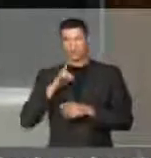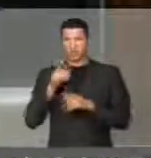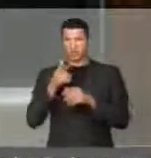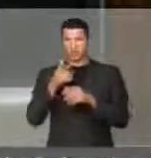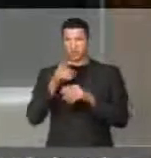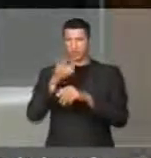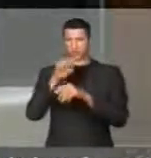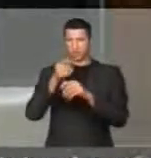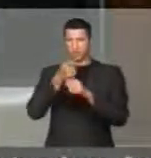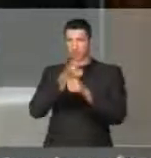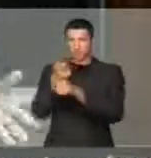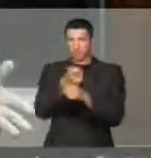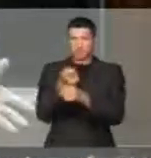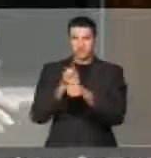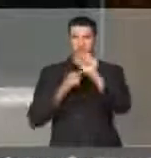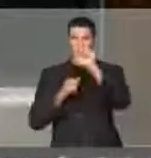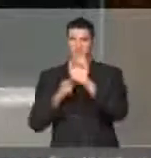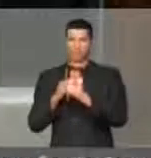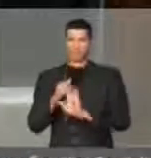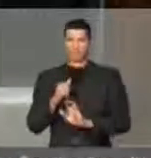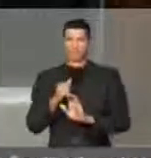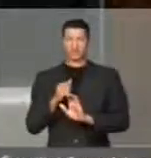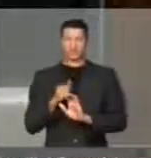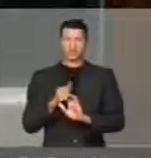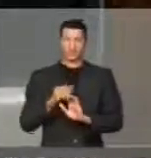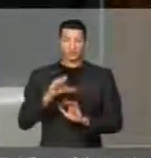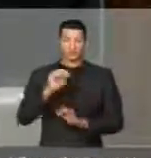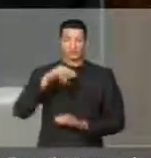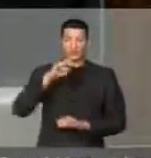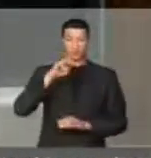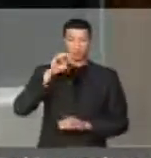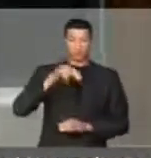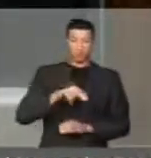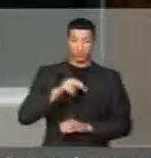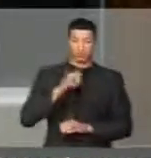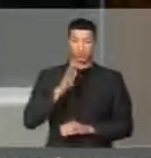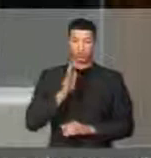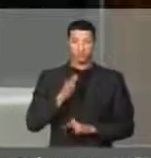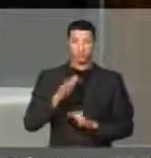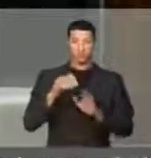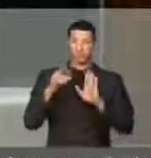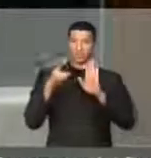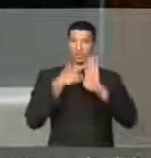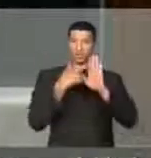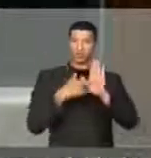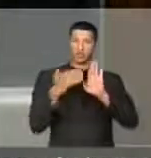extintor ABC, o CONTRAN baixa a resolução,